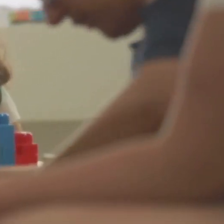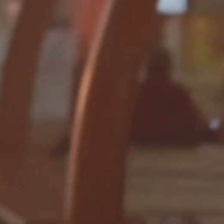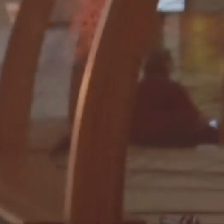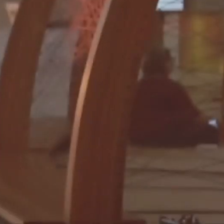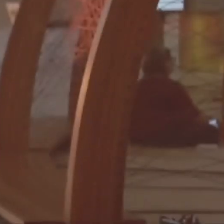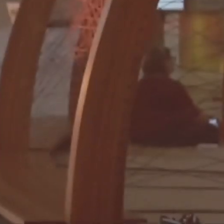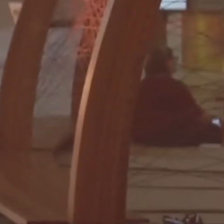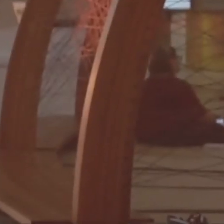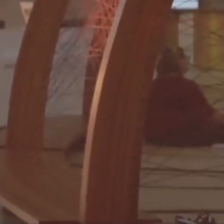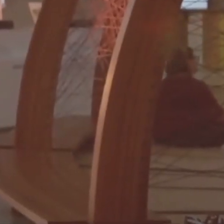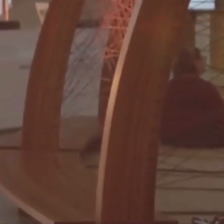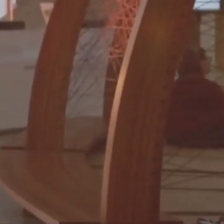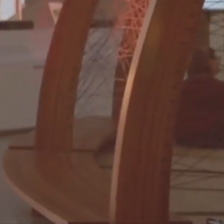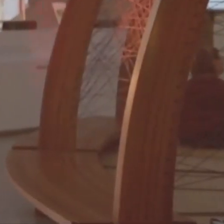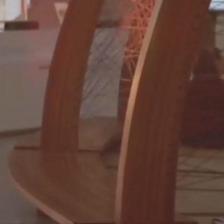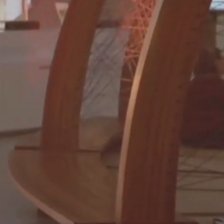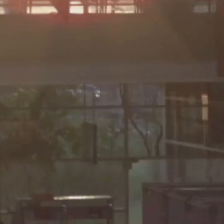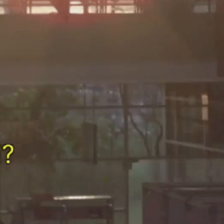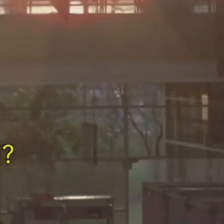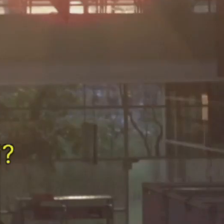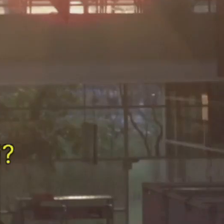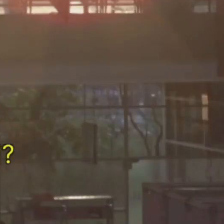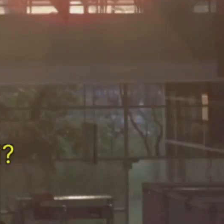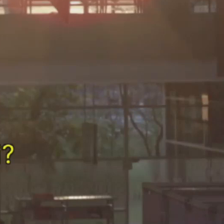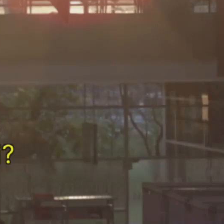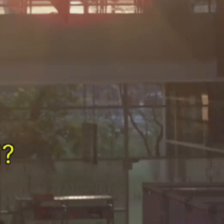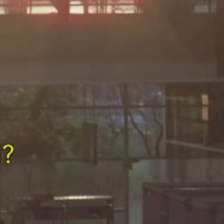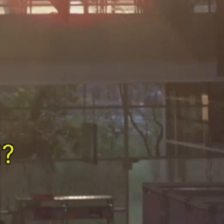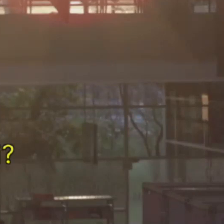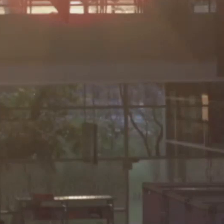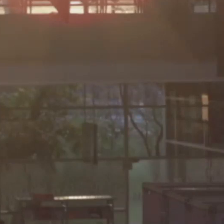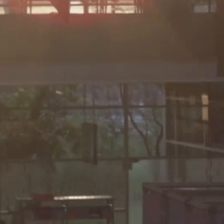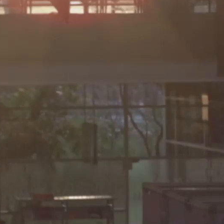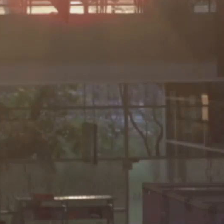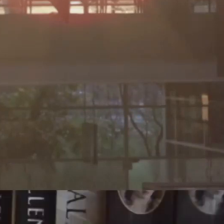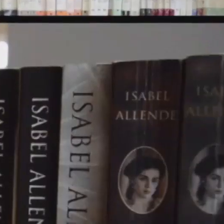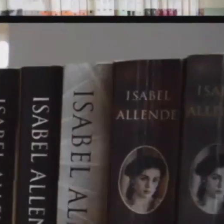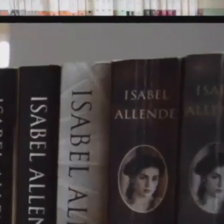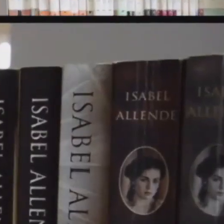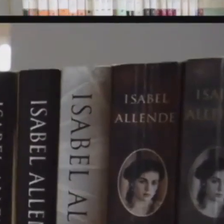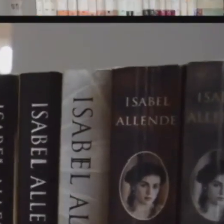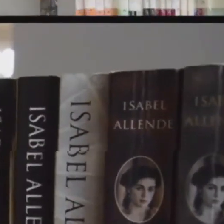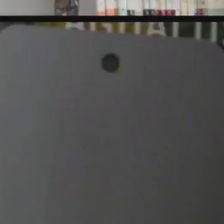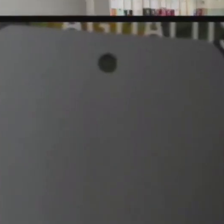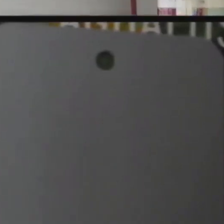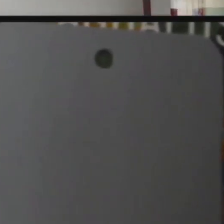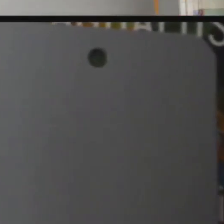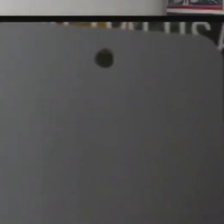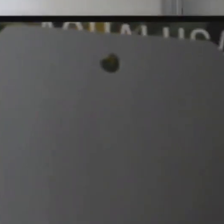bem. Mas afinal, o que há de diferente por aqui?